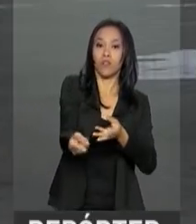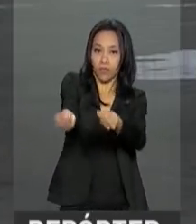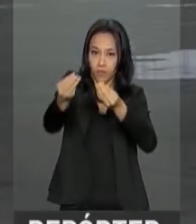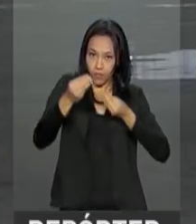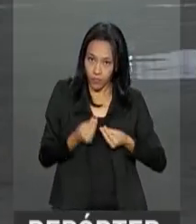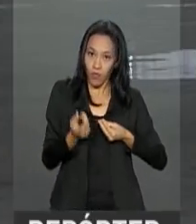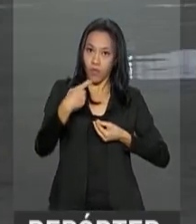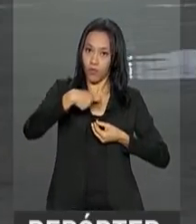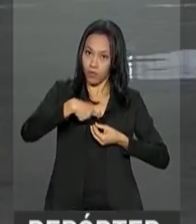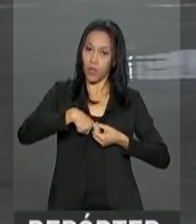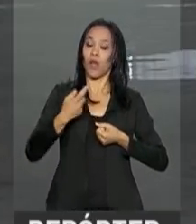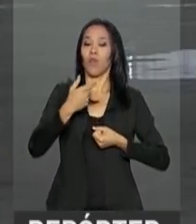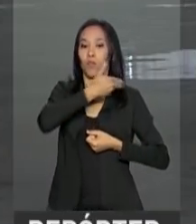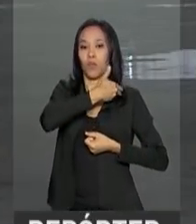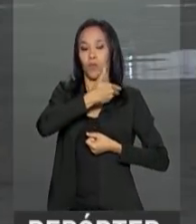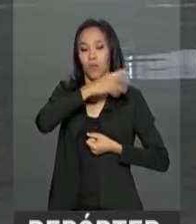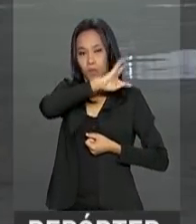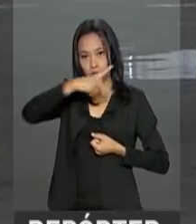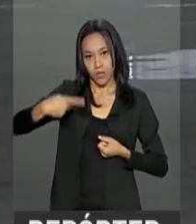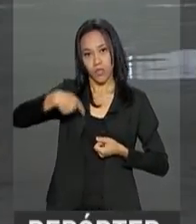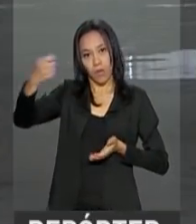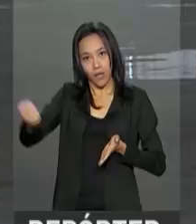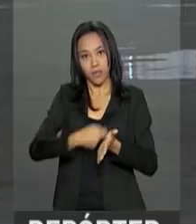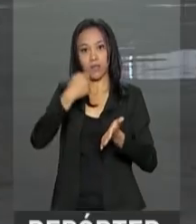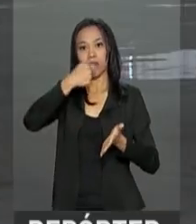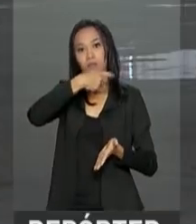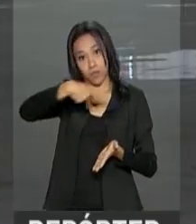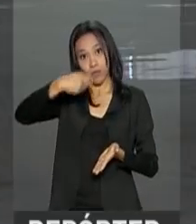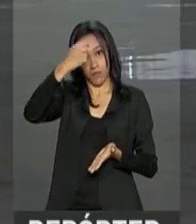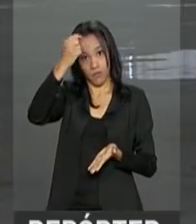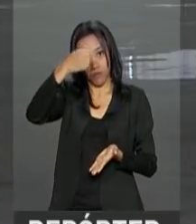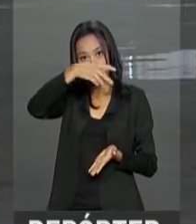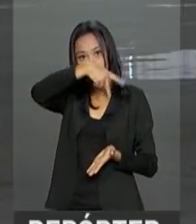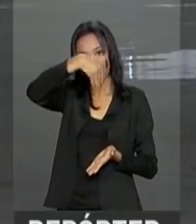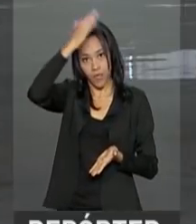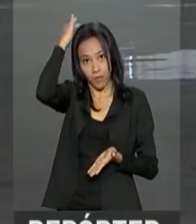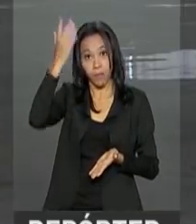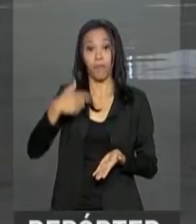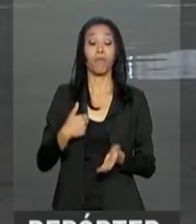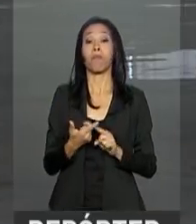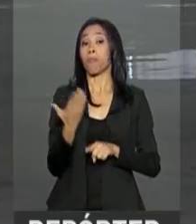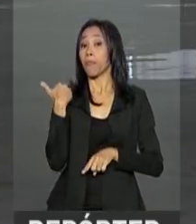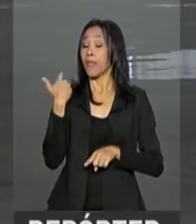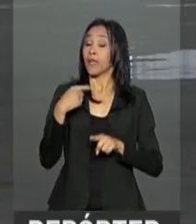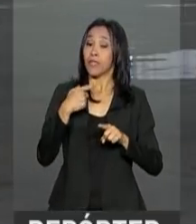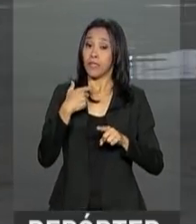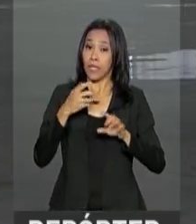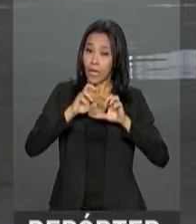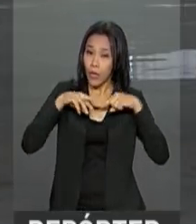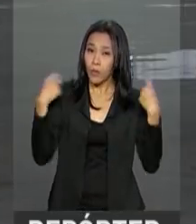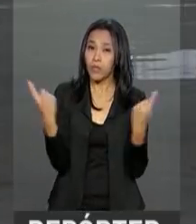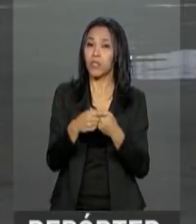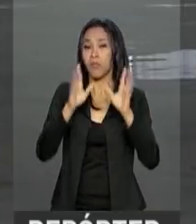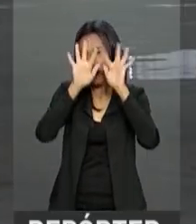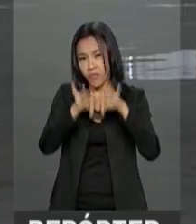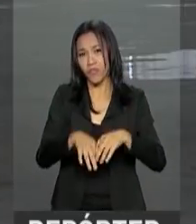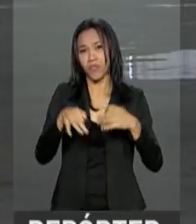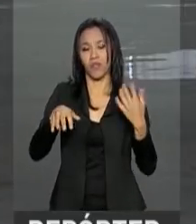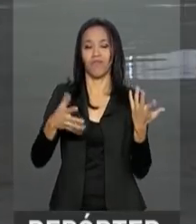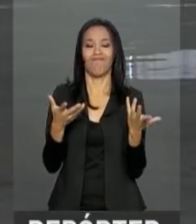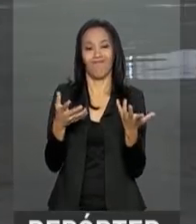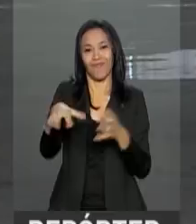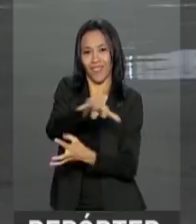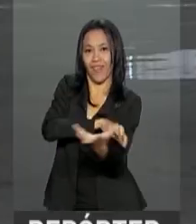presidencial. Desde domingo, o governo e representantes dos caminhoneiros estão reunidos para tentar achar uma saída que ponha fim à greve